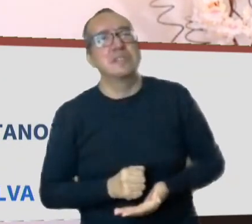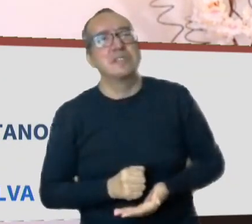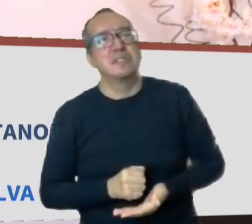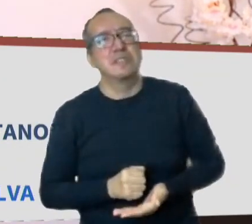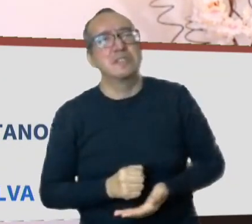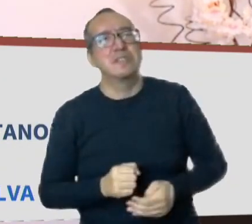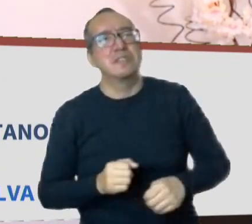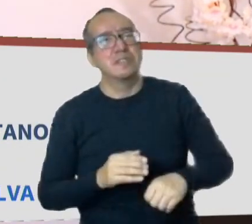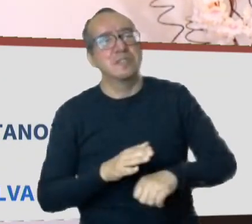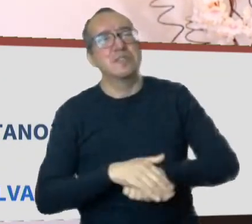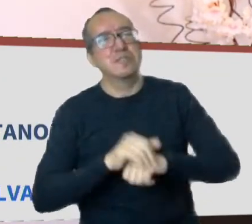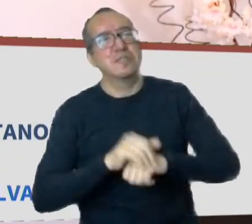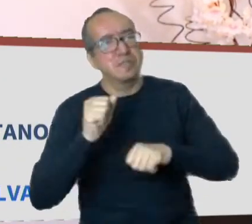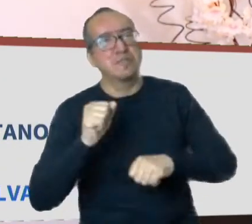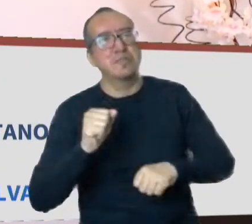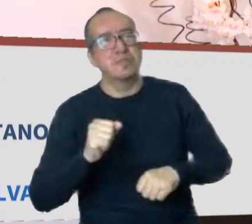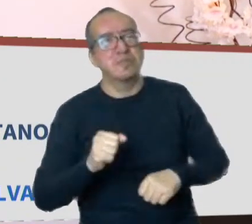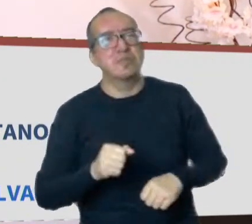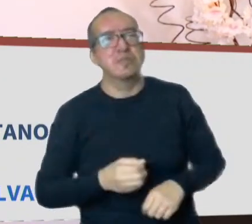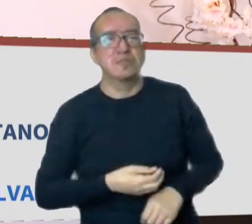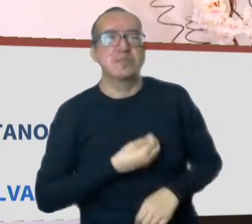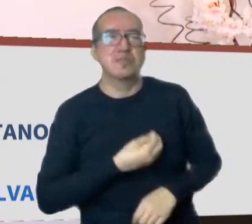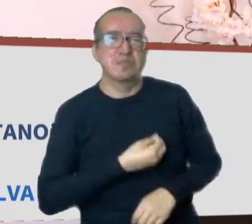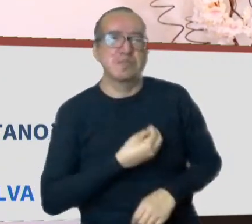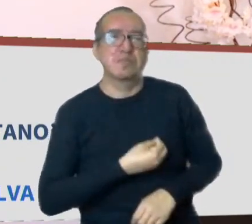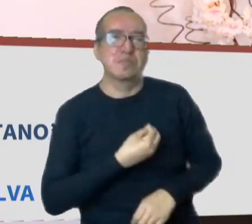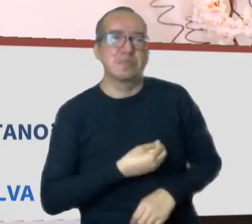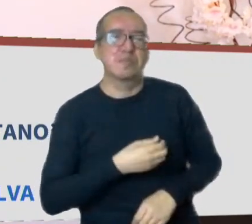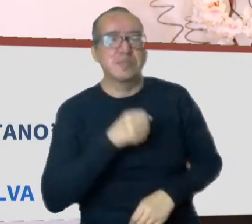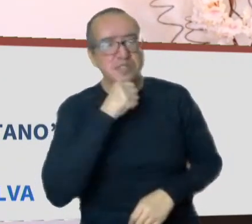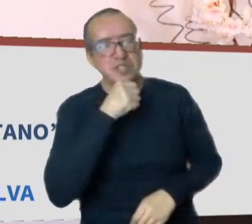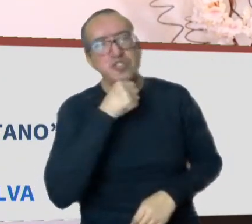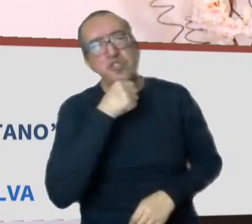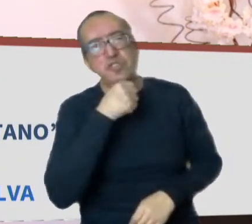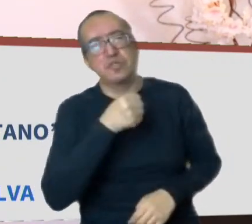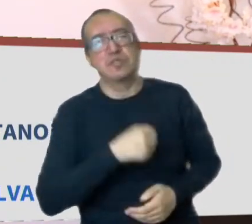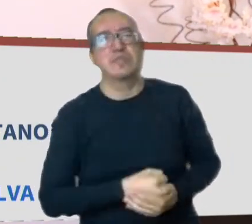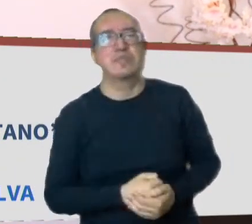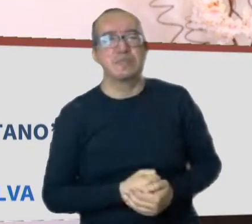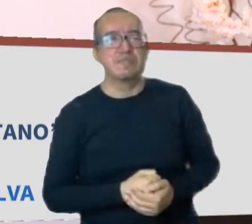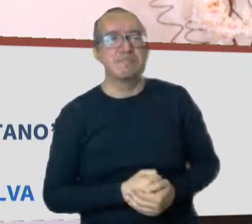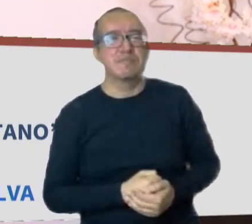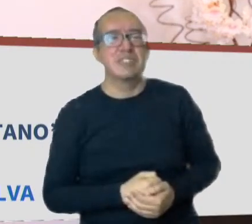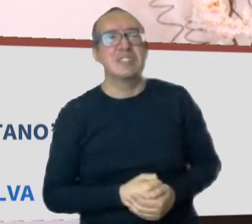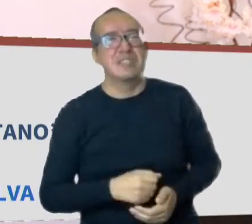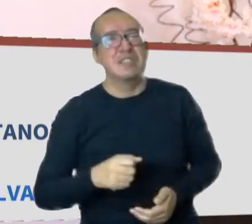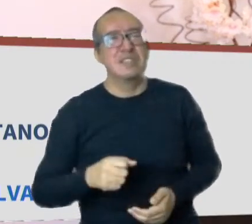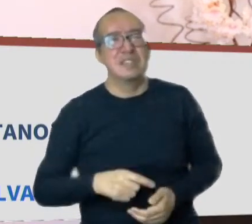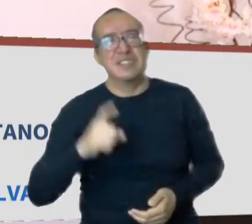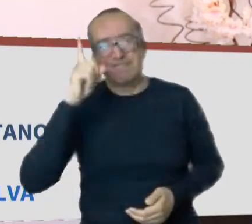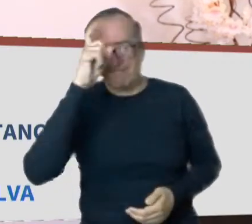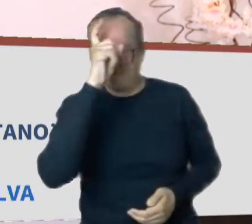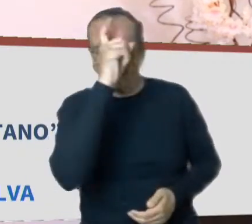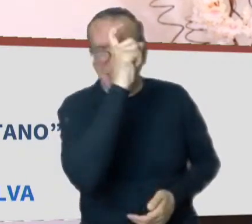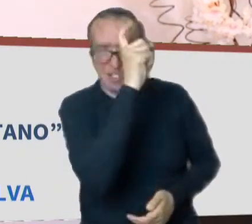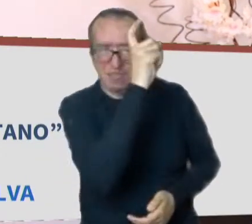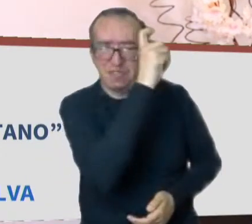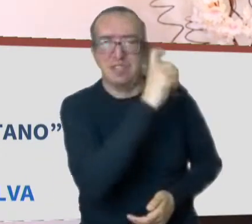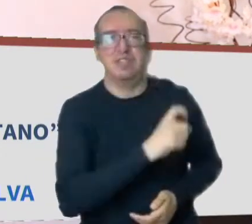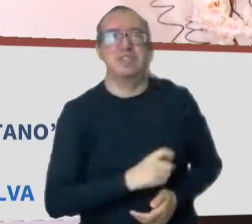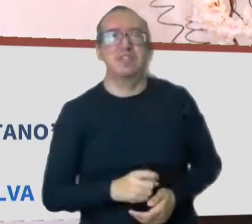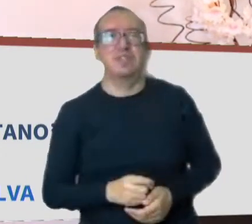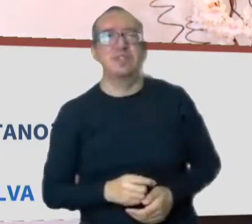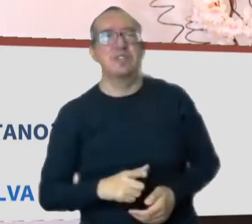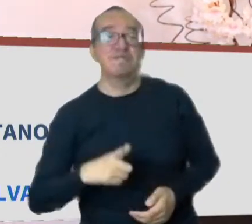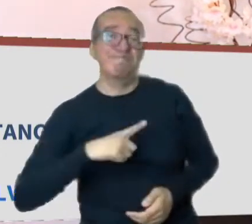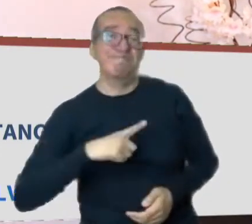ajudem também a manter a casa. Não é fácil, irmãos, não é fácil. É muito caro manter um idoso. Nós temos